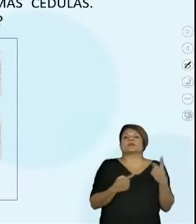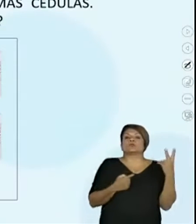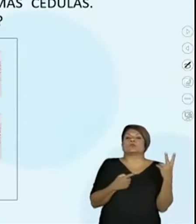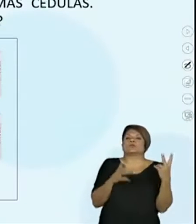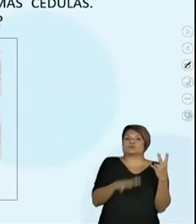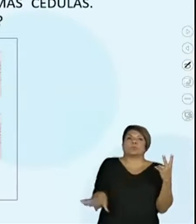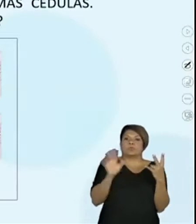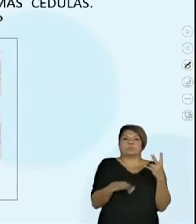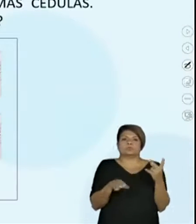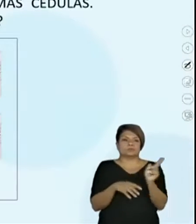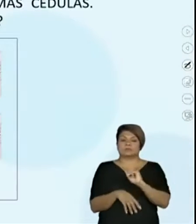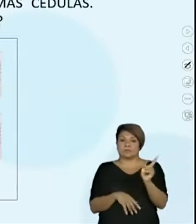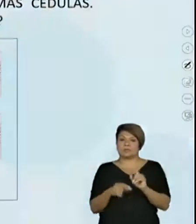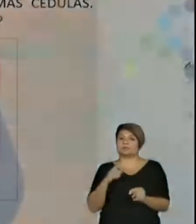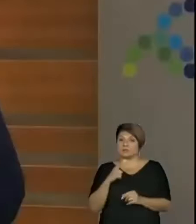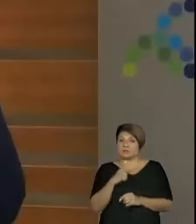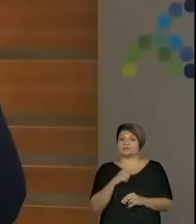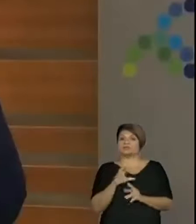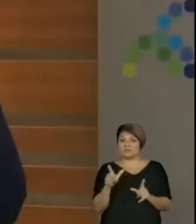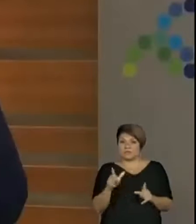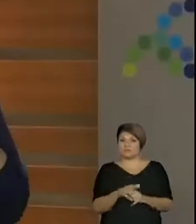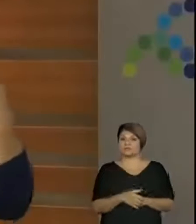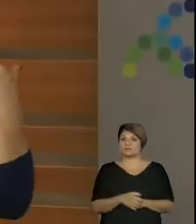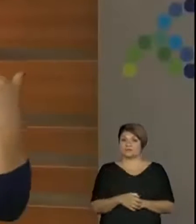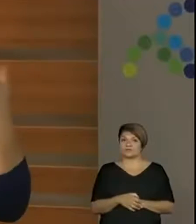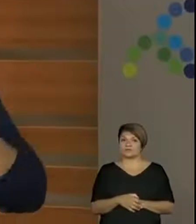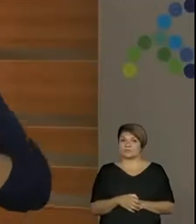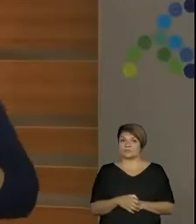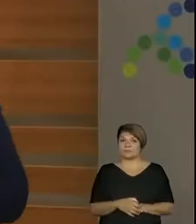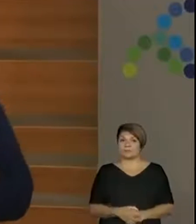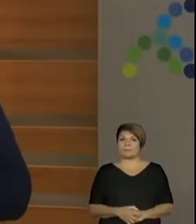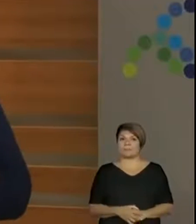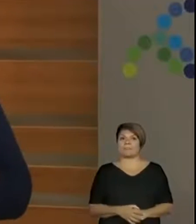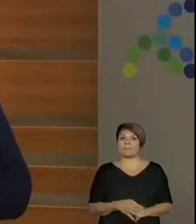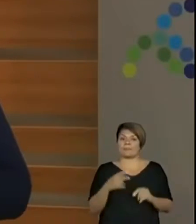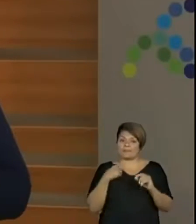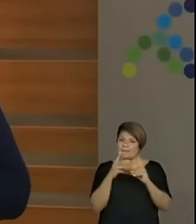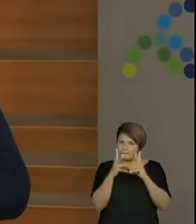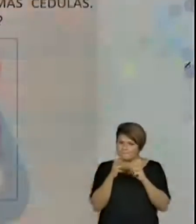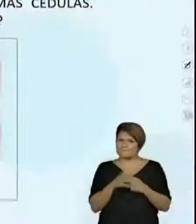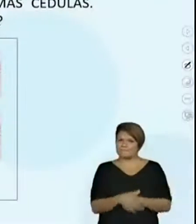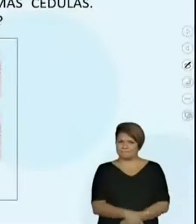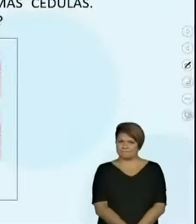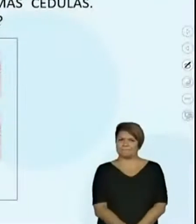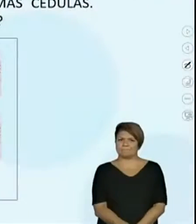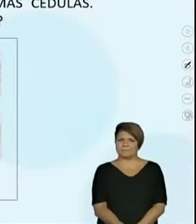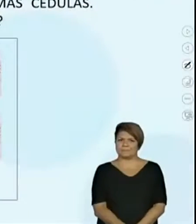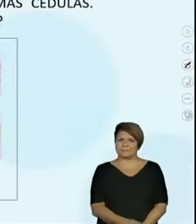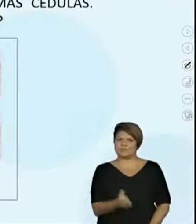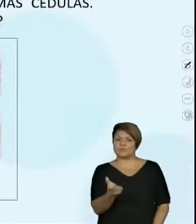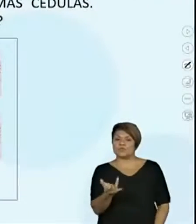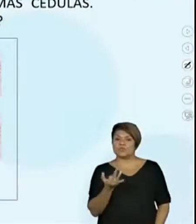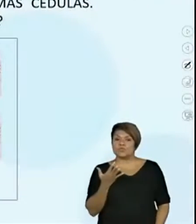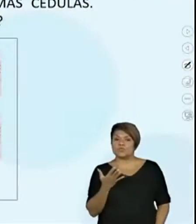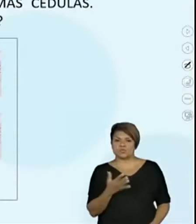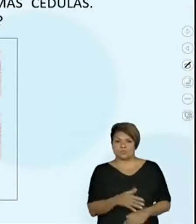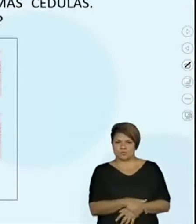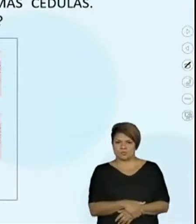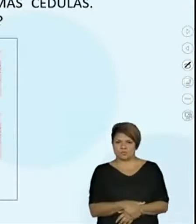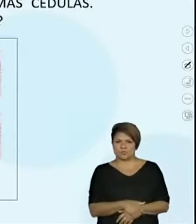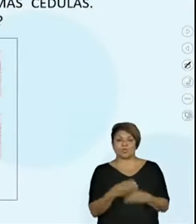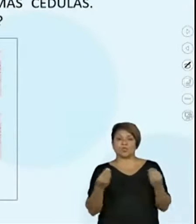tudo. Tem valores diferentes. Tem 2, é. Observa bem os valores, quantas notas, como eu vou